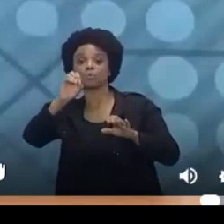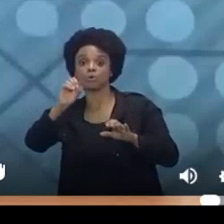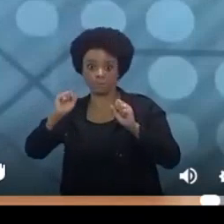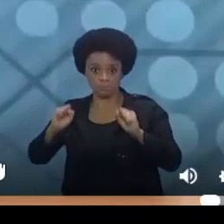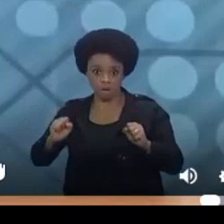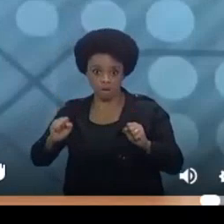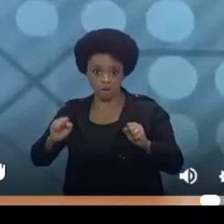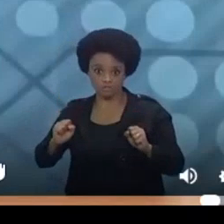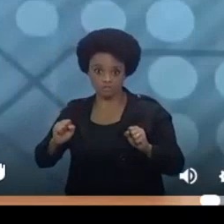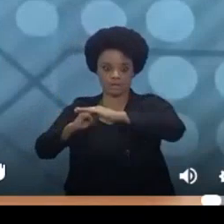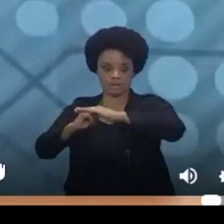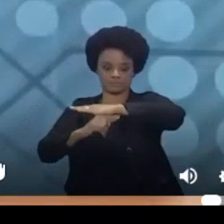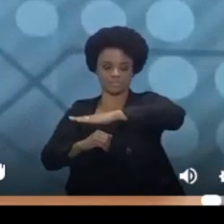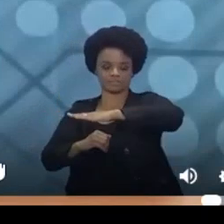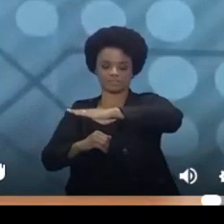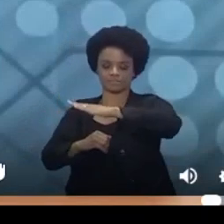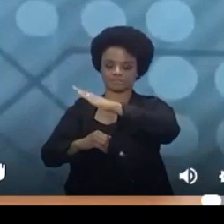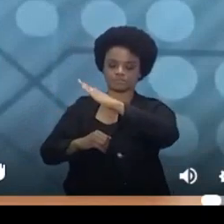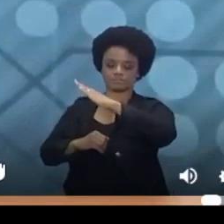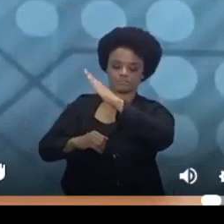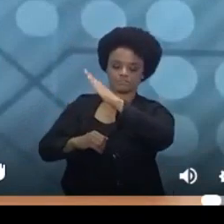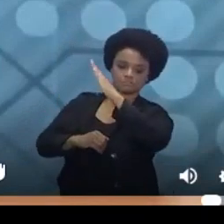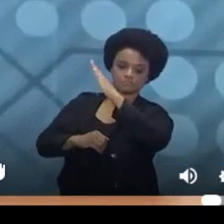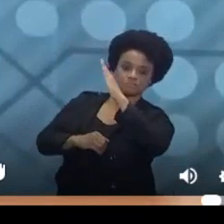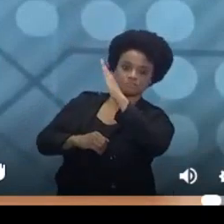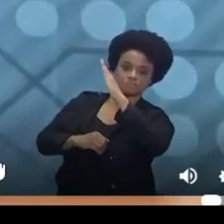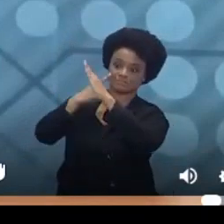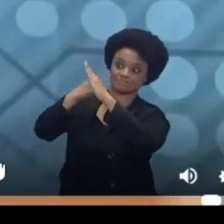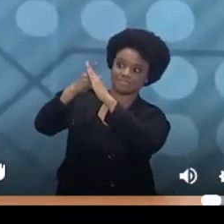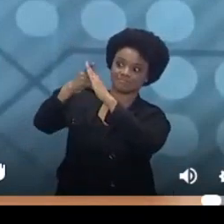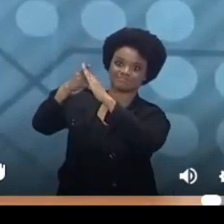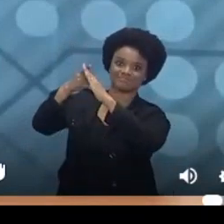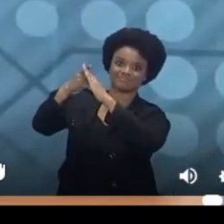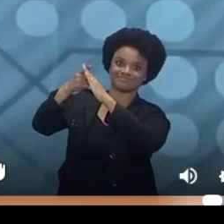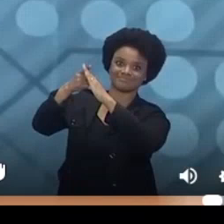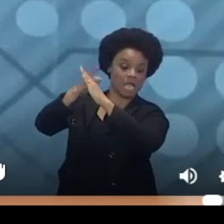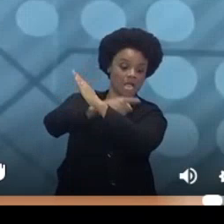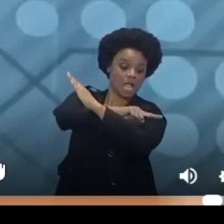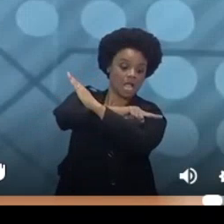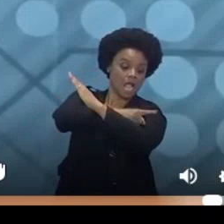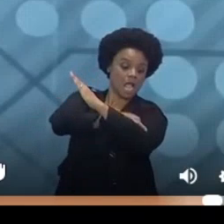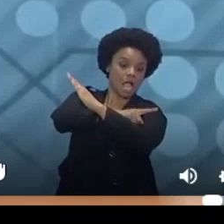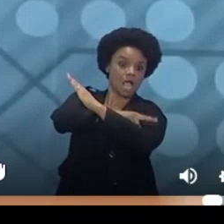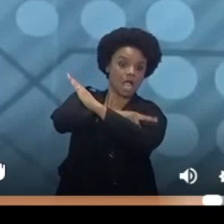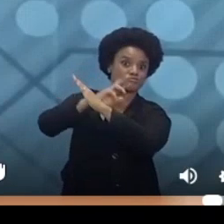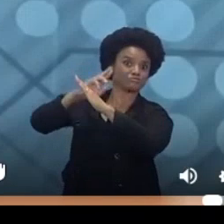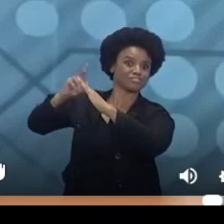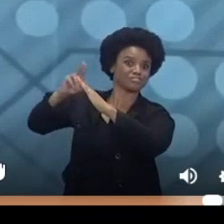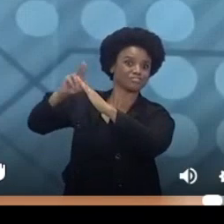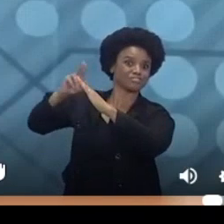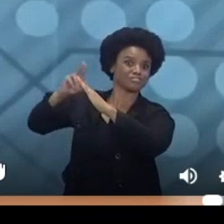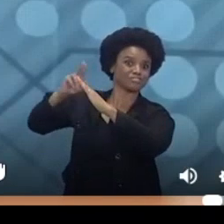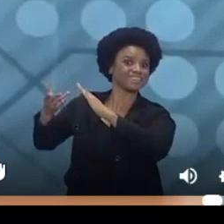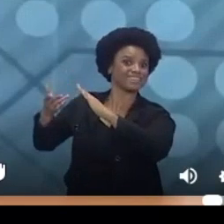para você ver a relação da inclinação da curva entre velocidade e tempo.